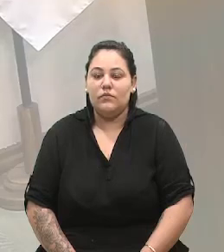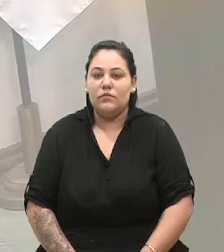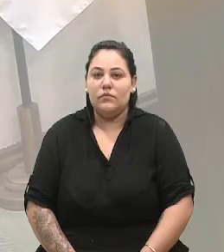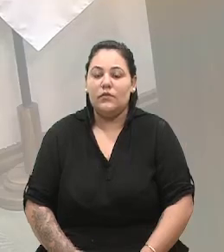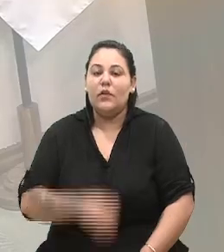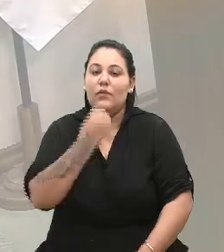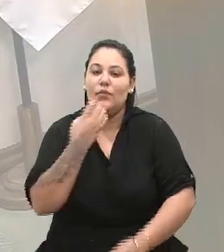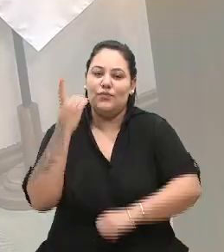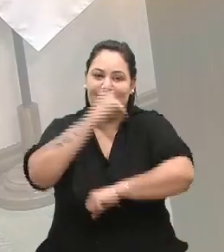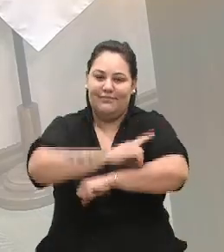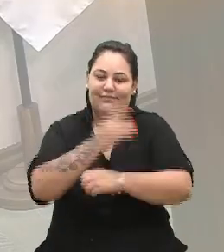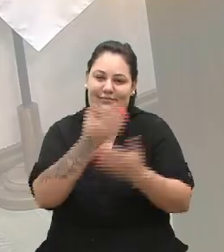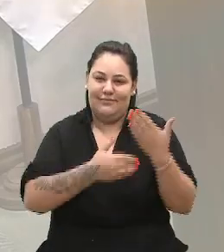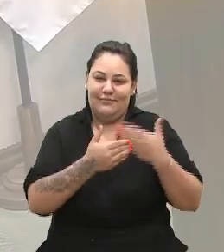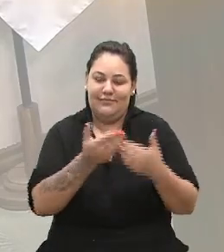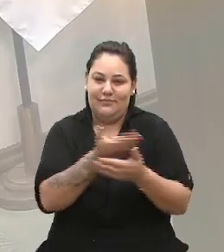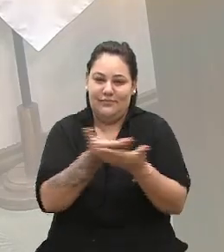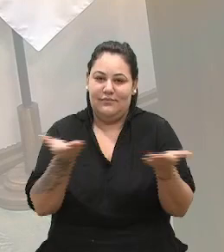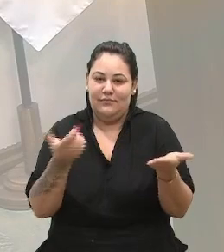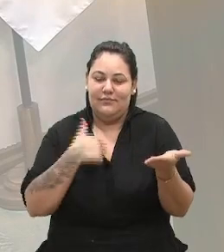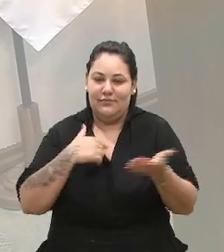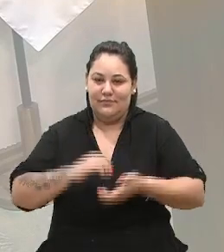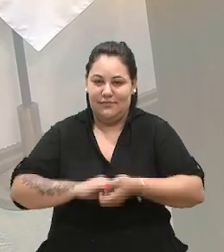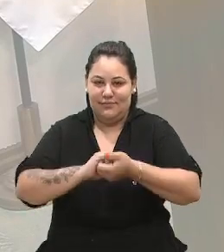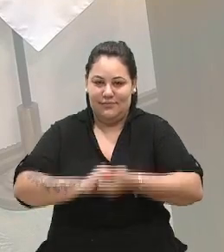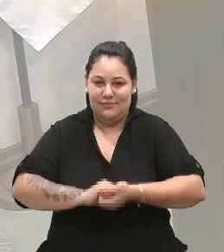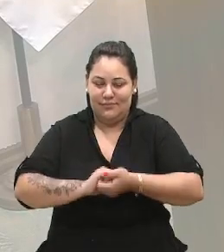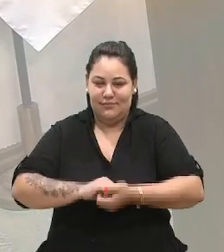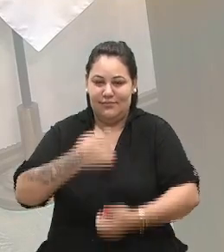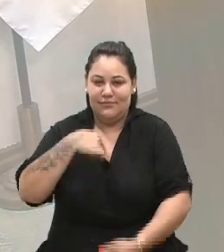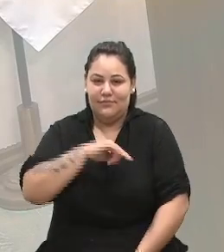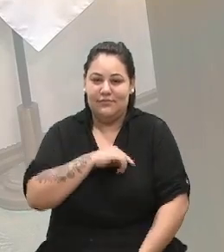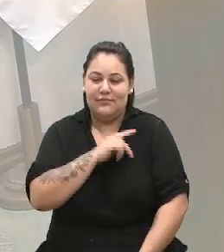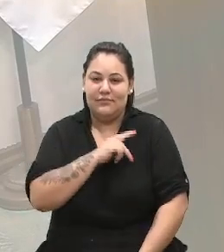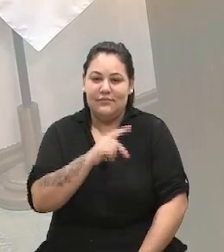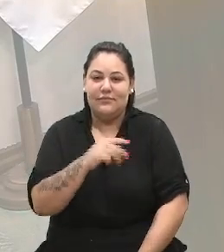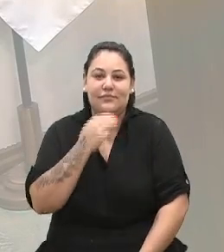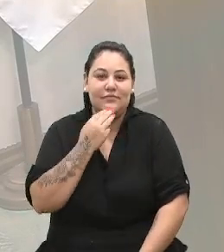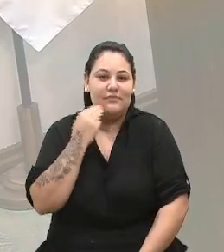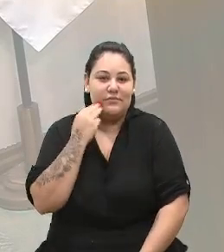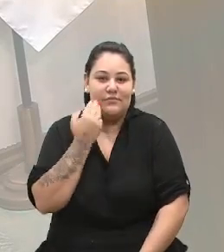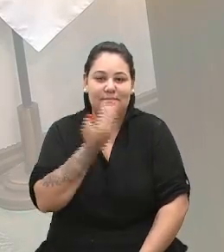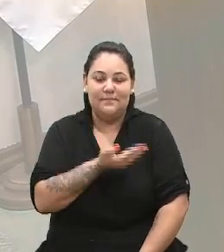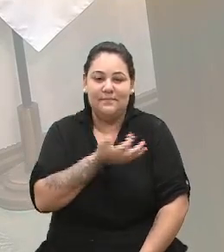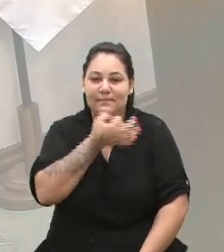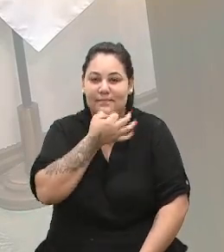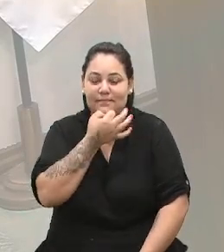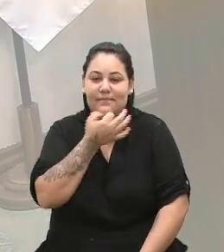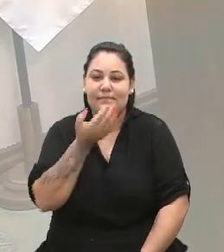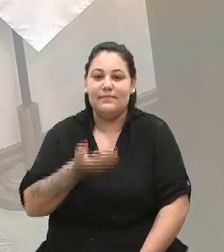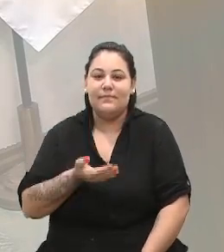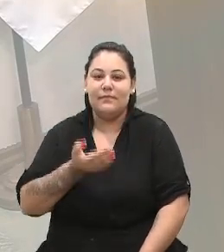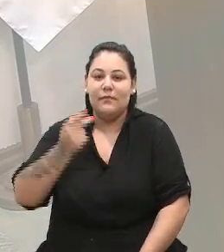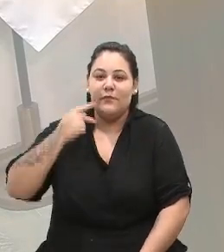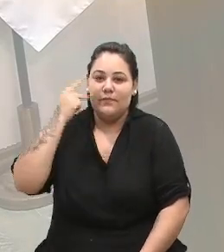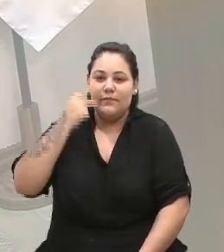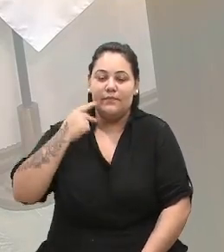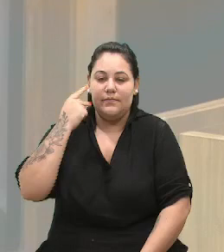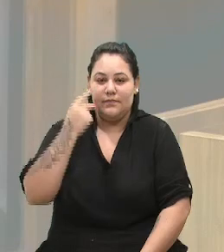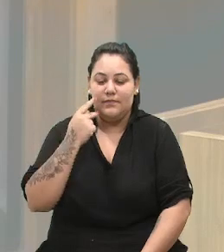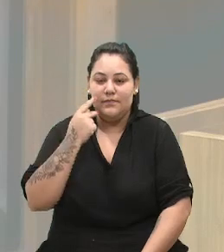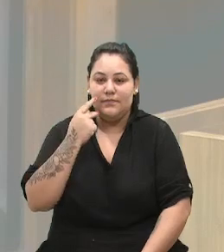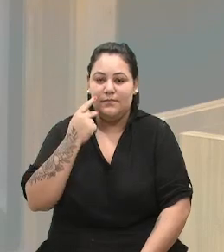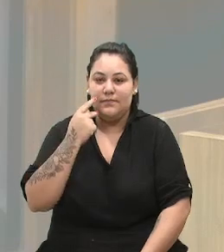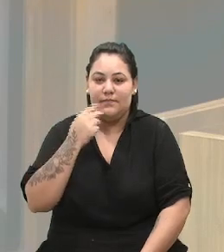Muito bom dia a todos. Eu saúdo a nossa presidente da Câmara de Vereadores aqui de Caxias, vereadora Marisol